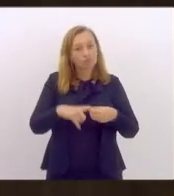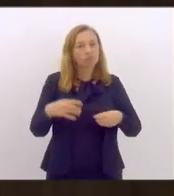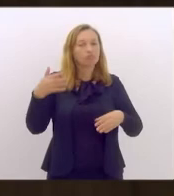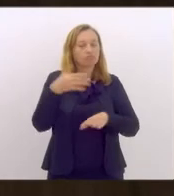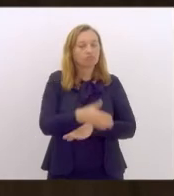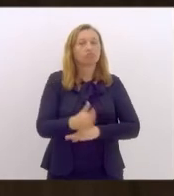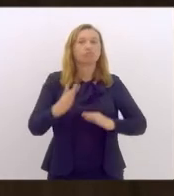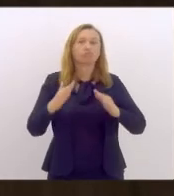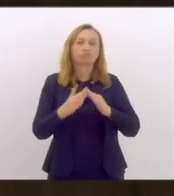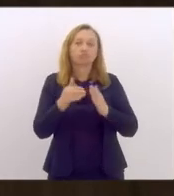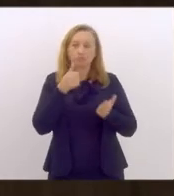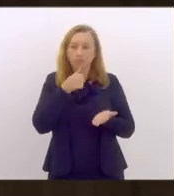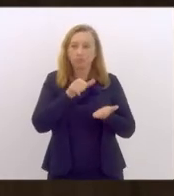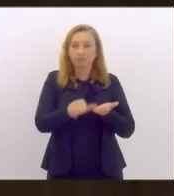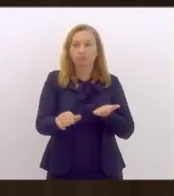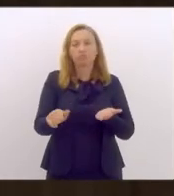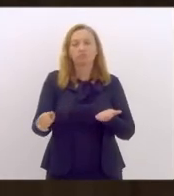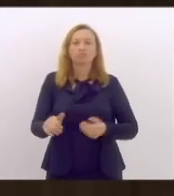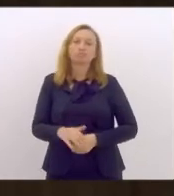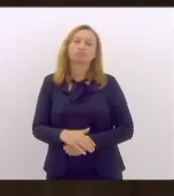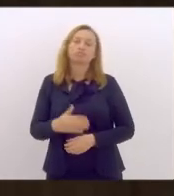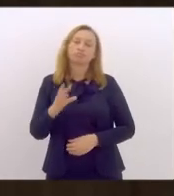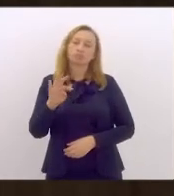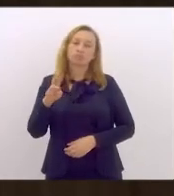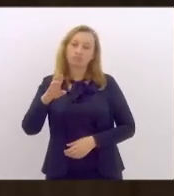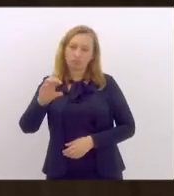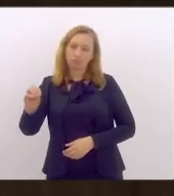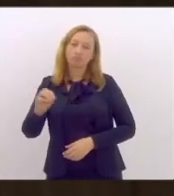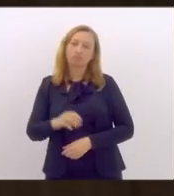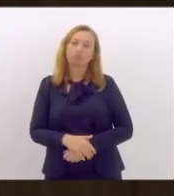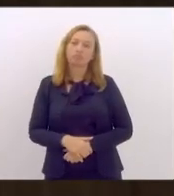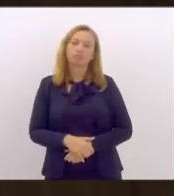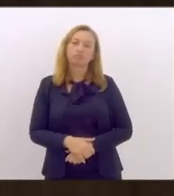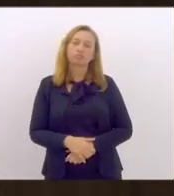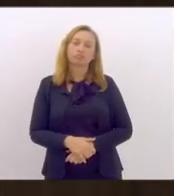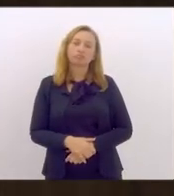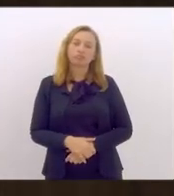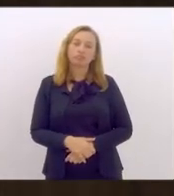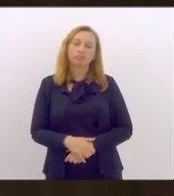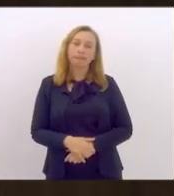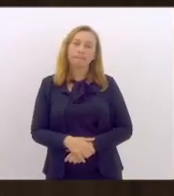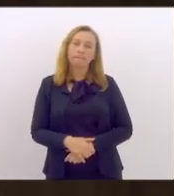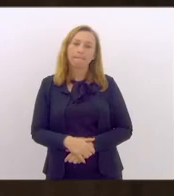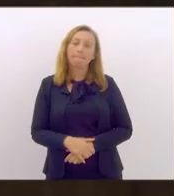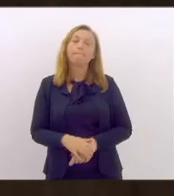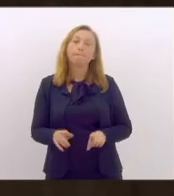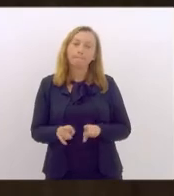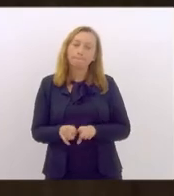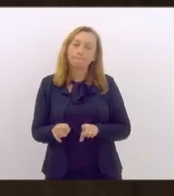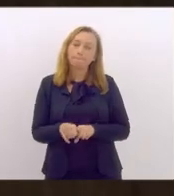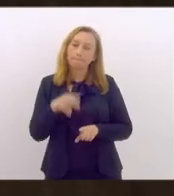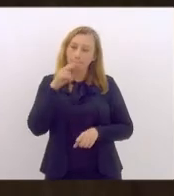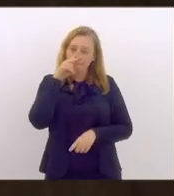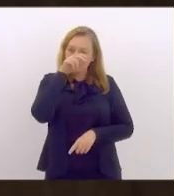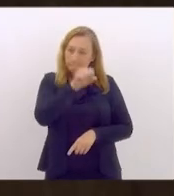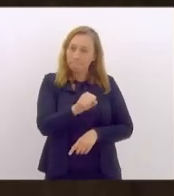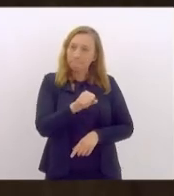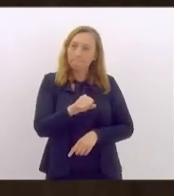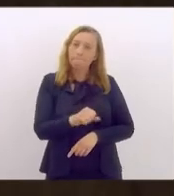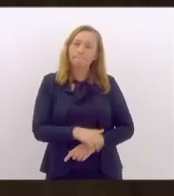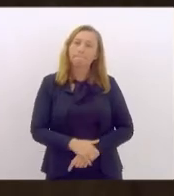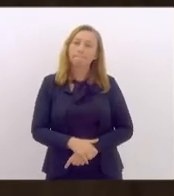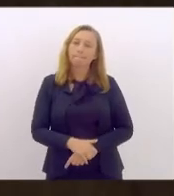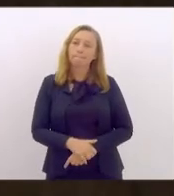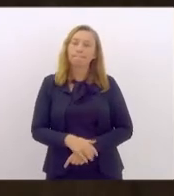através do correio correio vim impressa E isso também fortalece uma